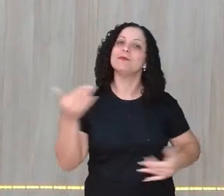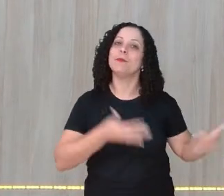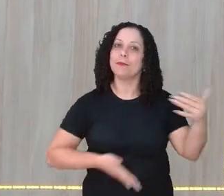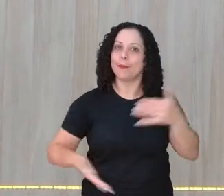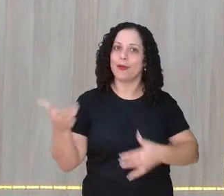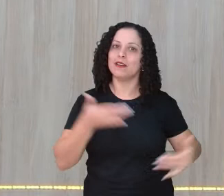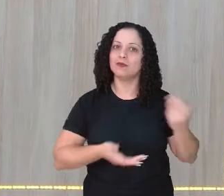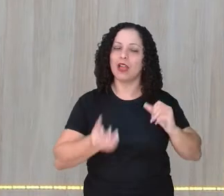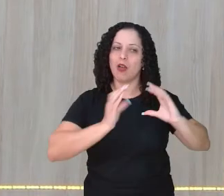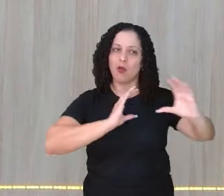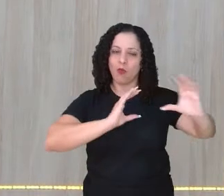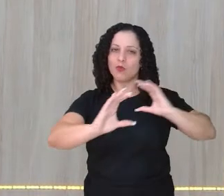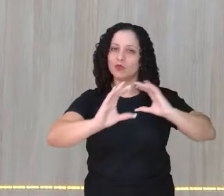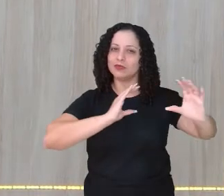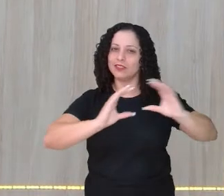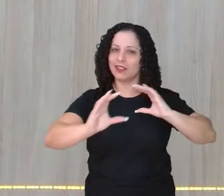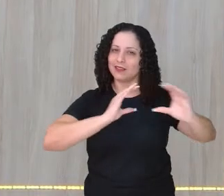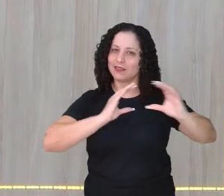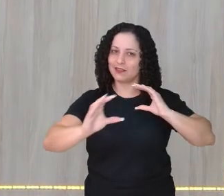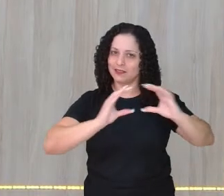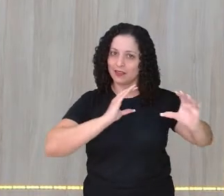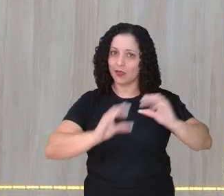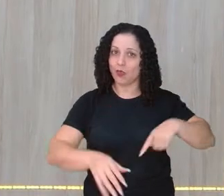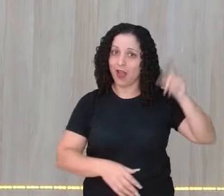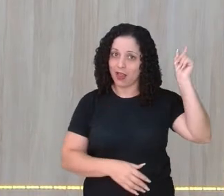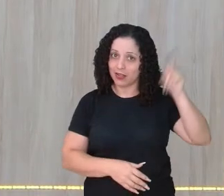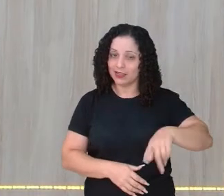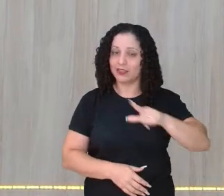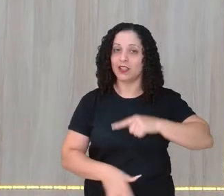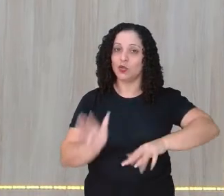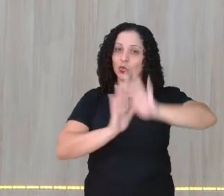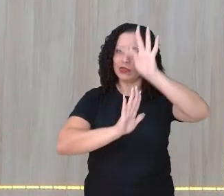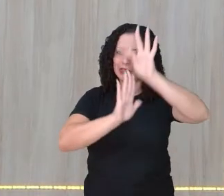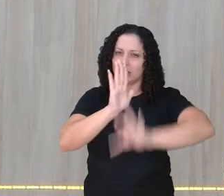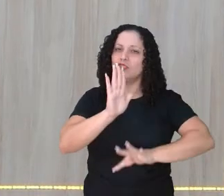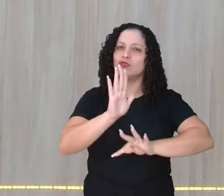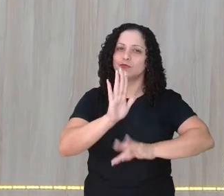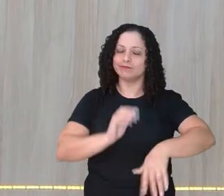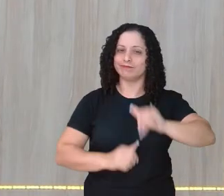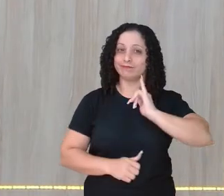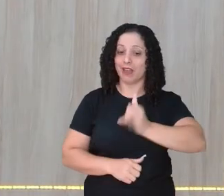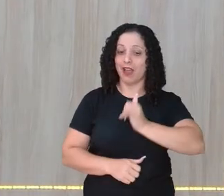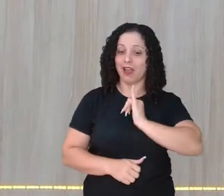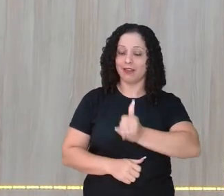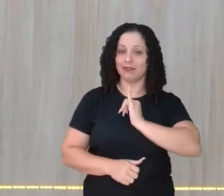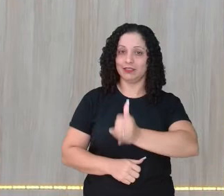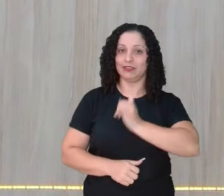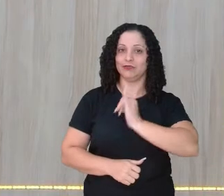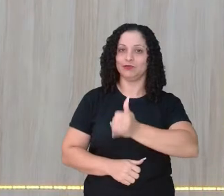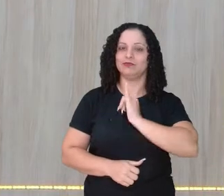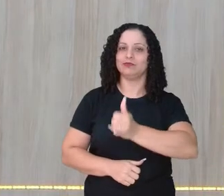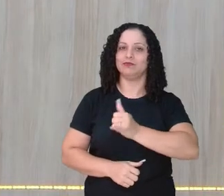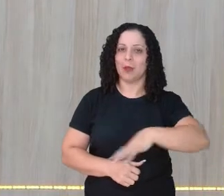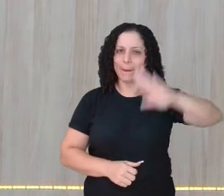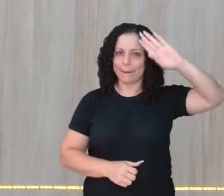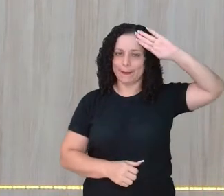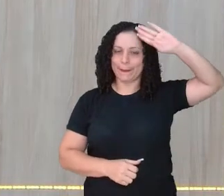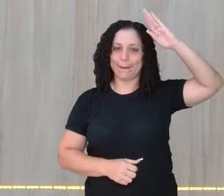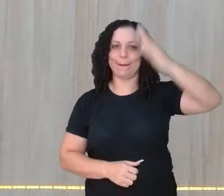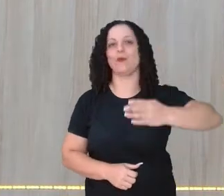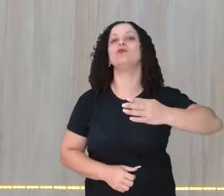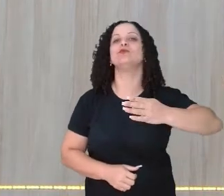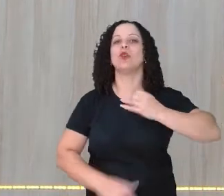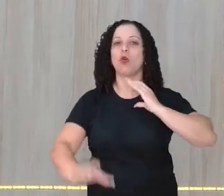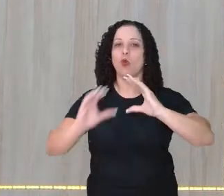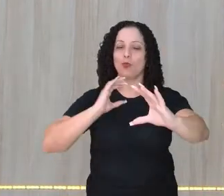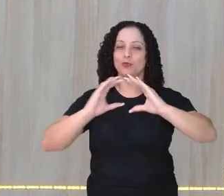situação comunicativa que tem ali o texto narrativo como principal meio